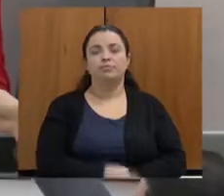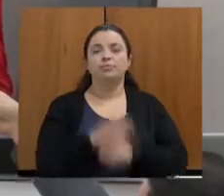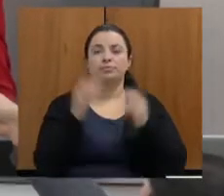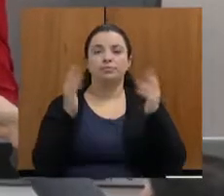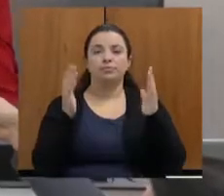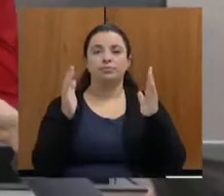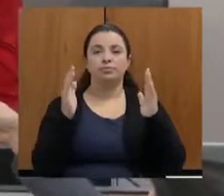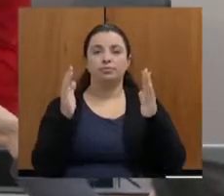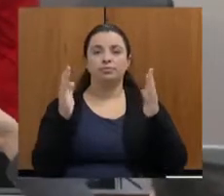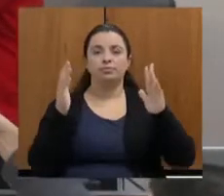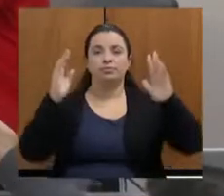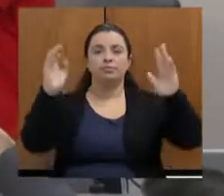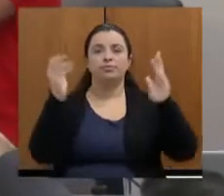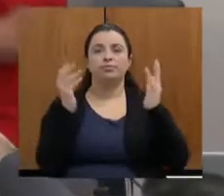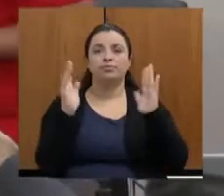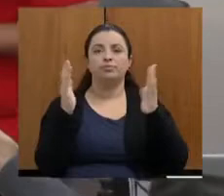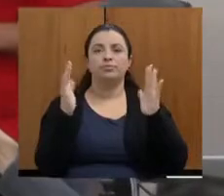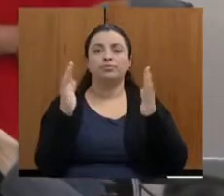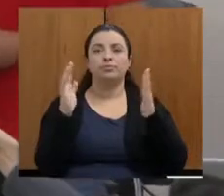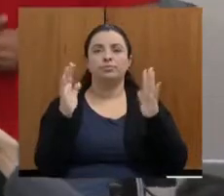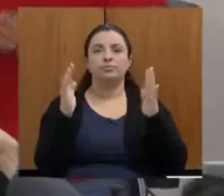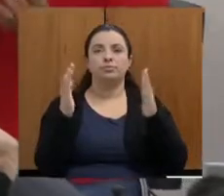beleza e